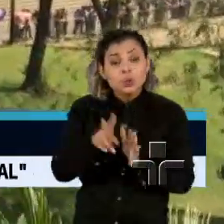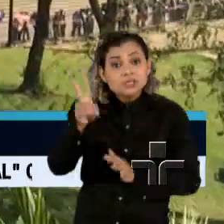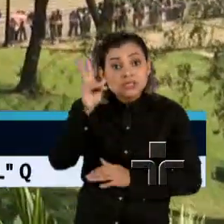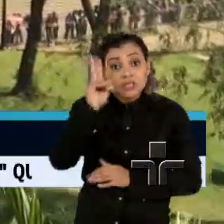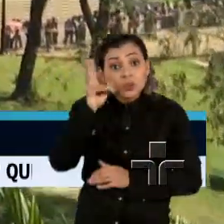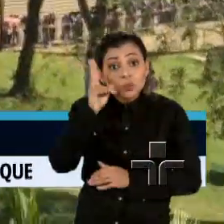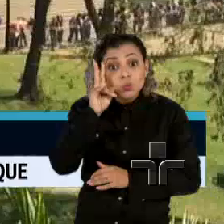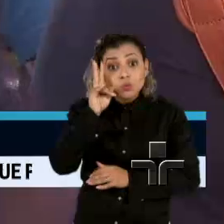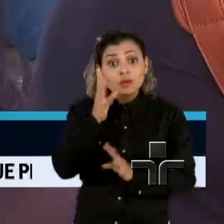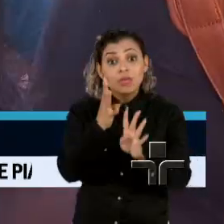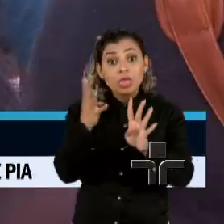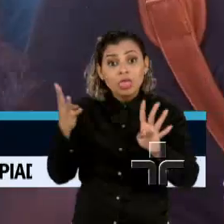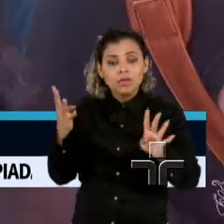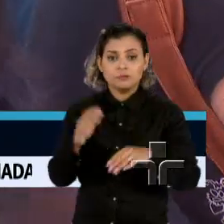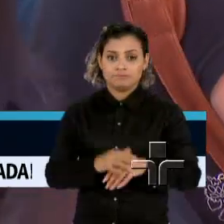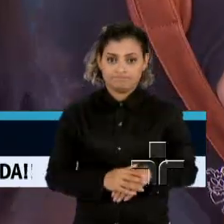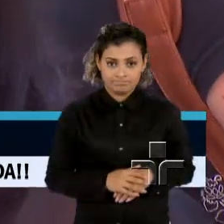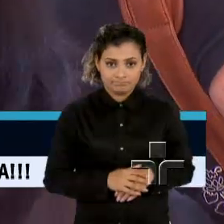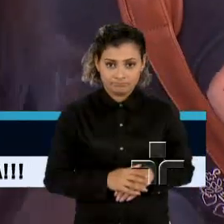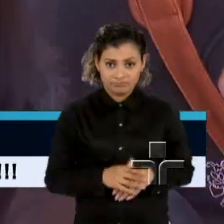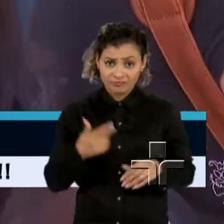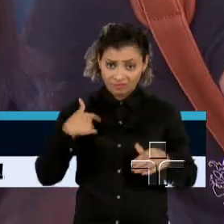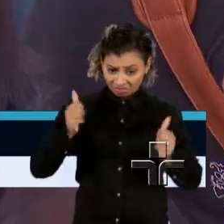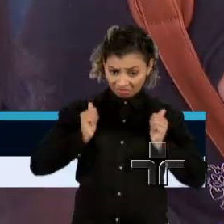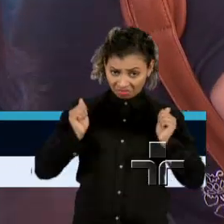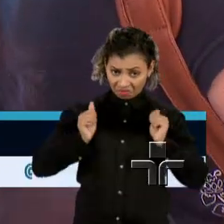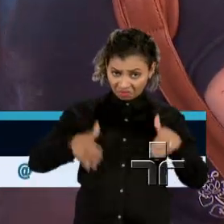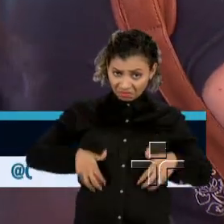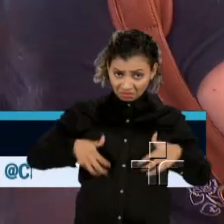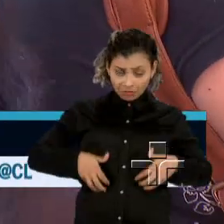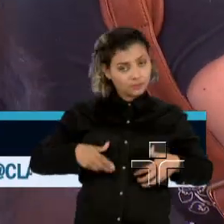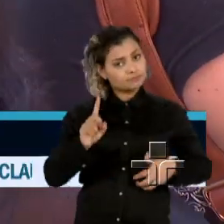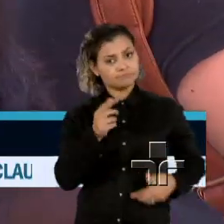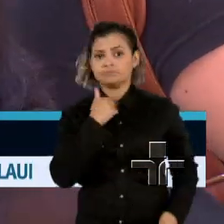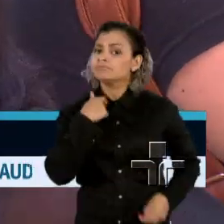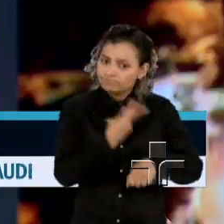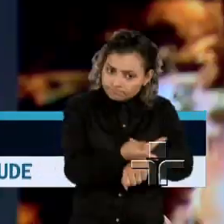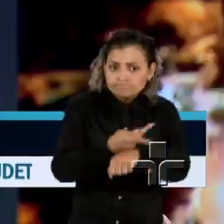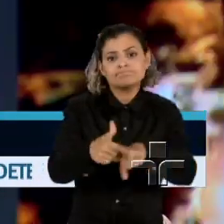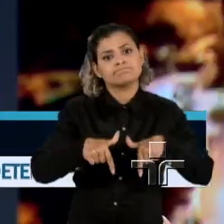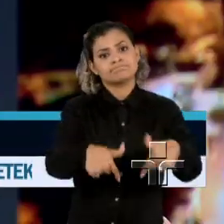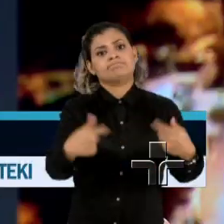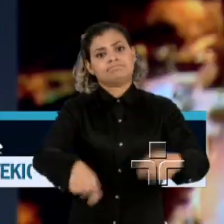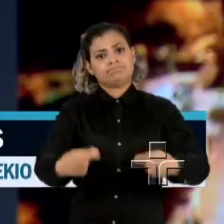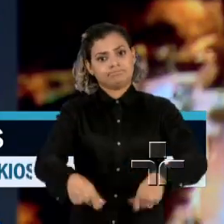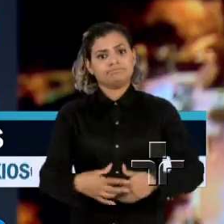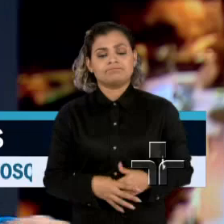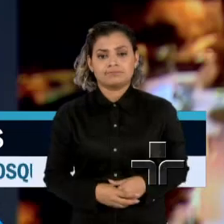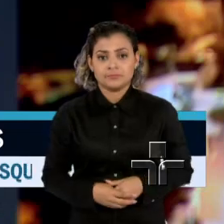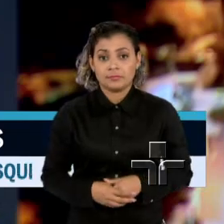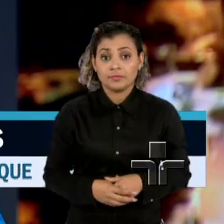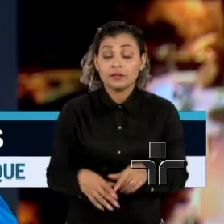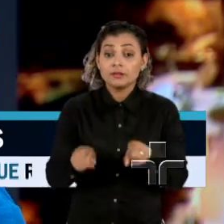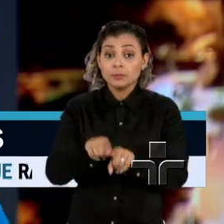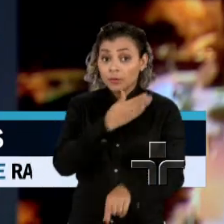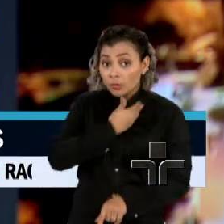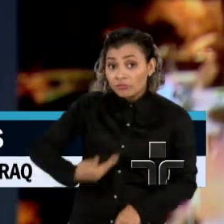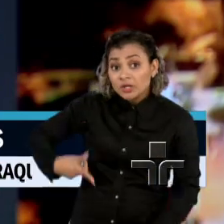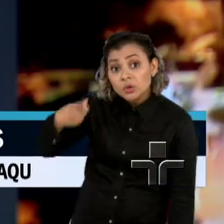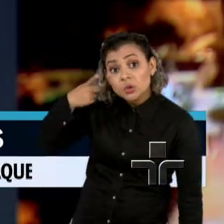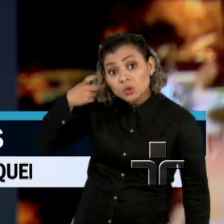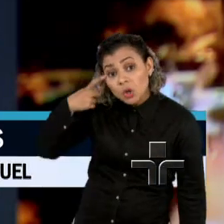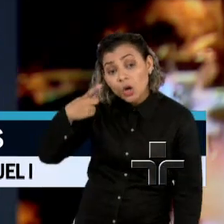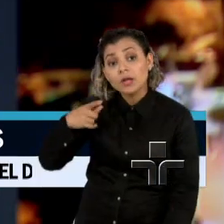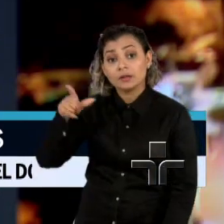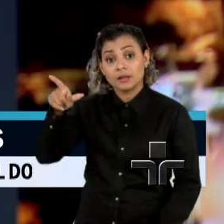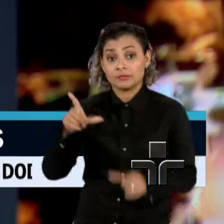para conseguir uma senha. Do céu não vai cair nada, então tem que ir atrás. O governador de São Paulo, João Dória, está